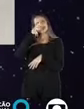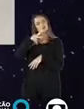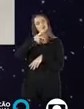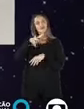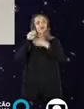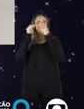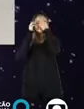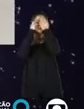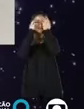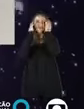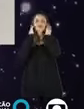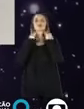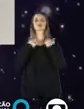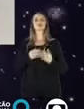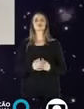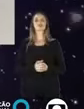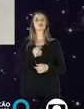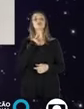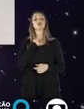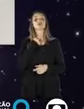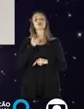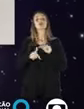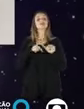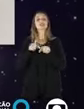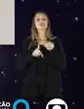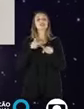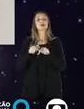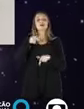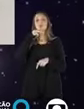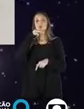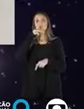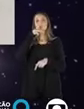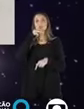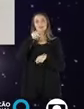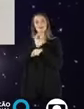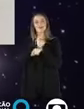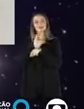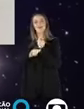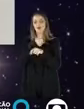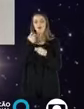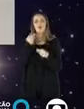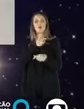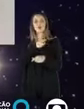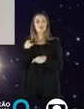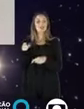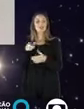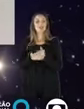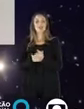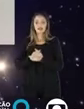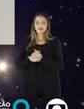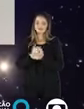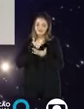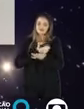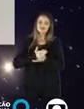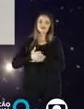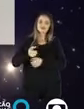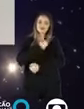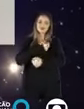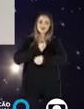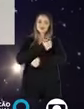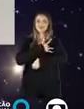start também do seu desejo por trabalhar com nutrição e por que que você enveredou por esse caminho da cozinha